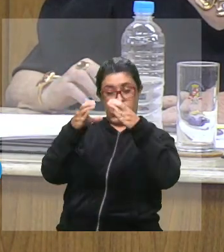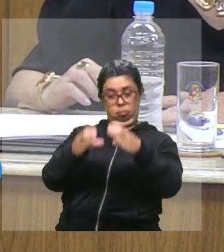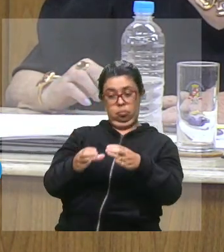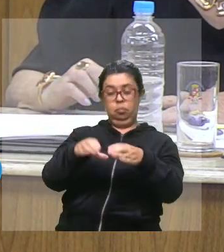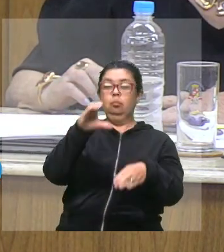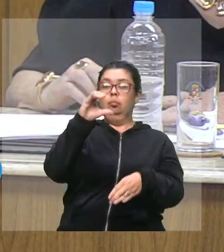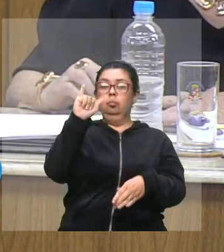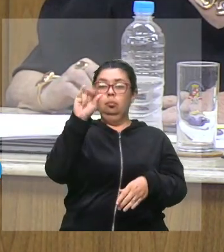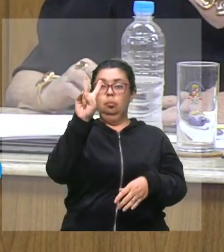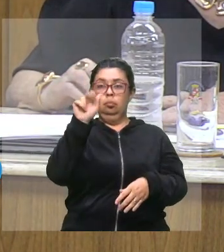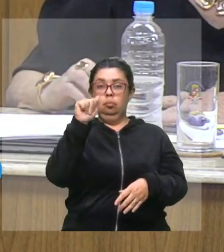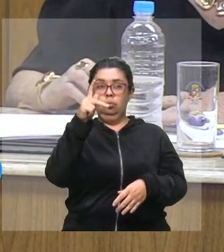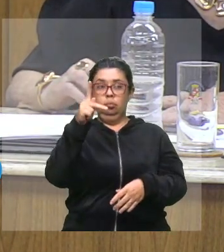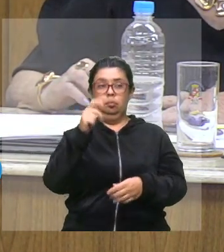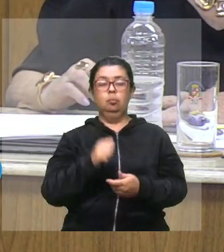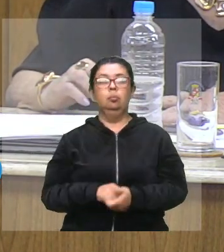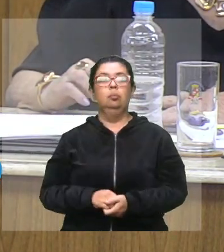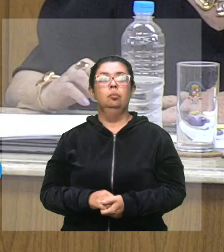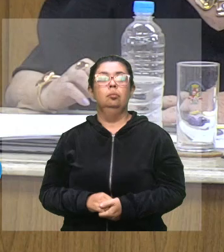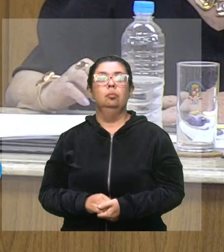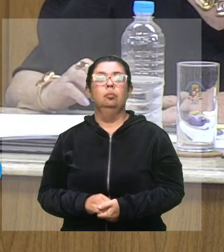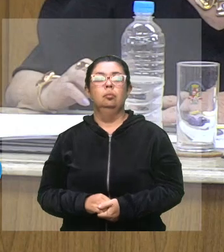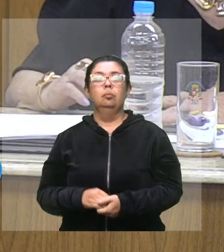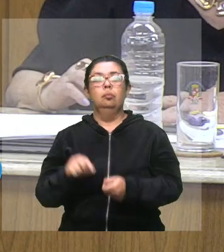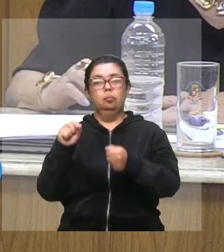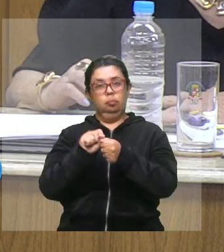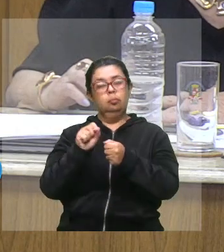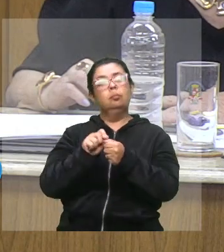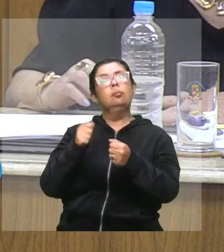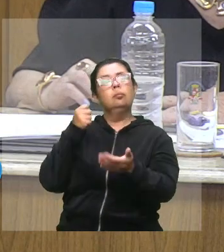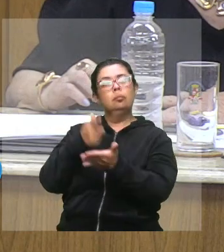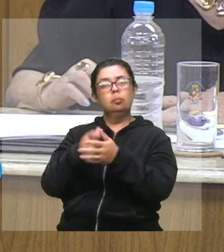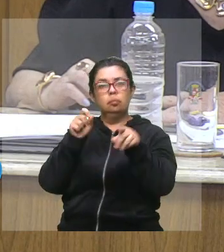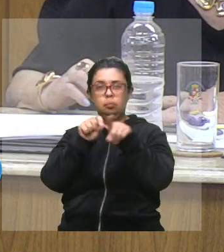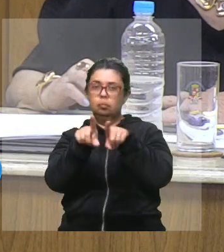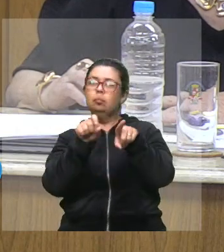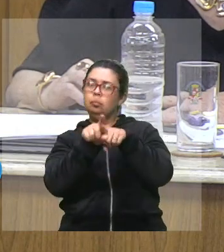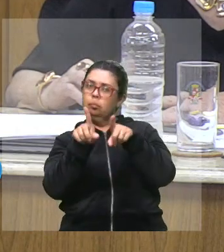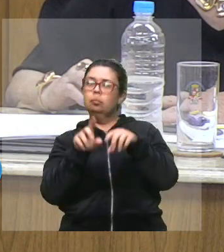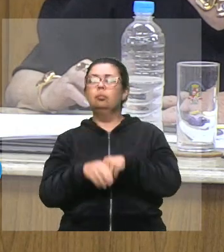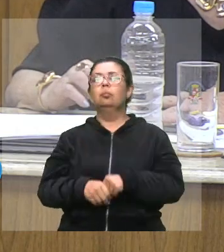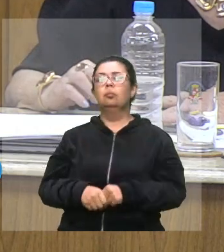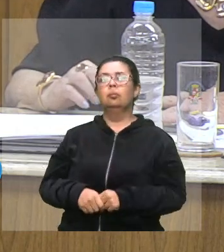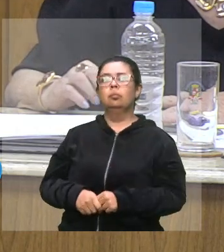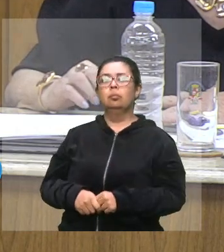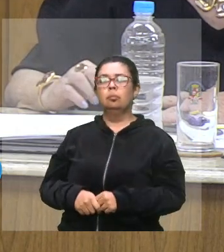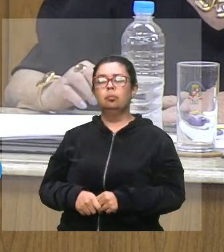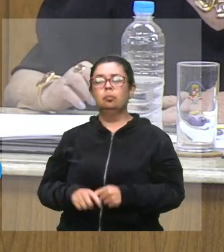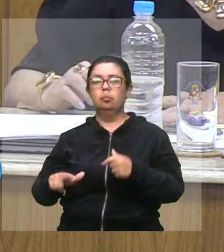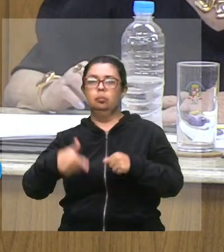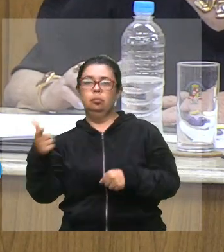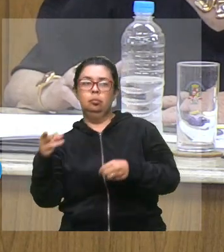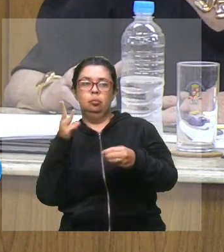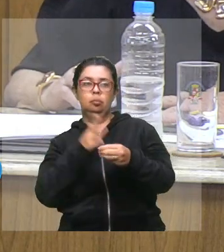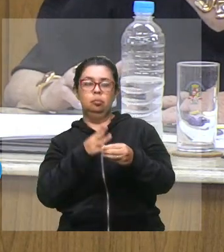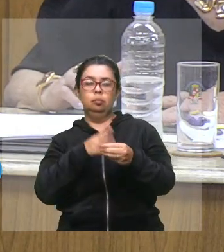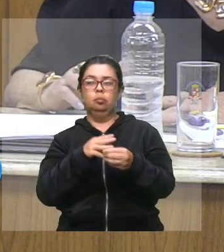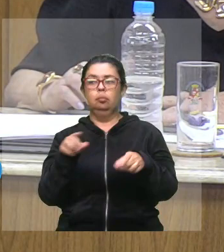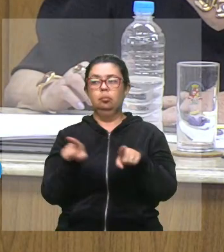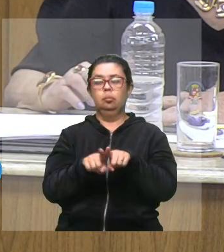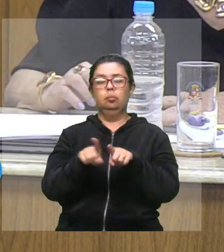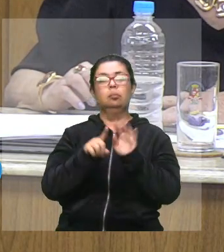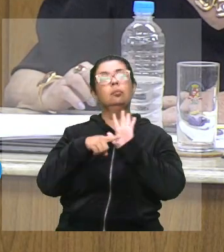referência, poderia sim estar alugando este local, mas os outros municípios, ou o próprio CIVAP,